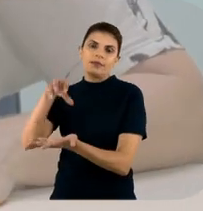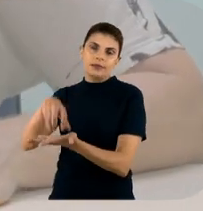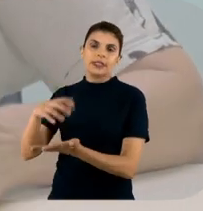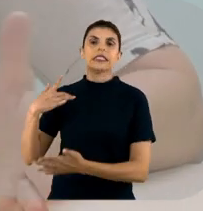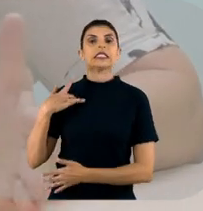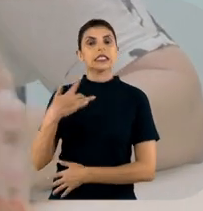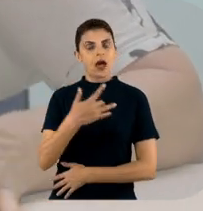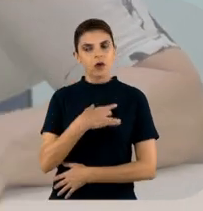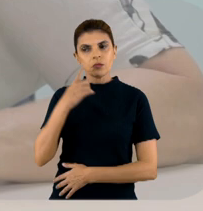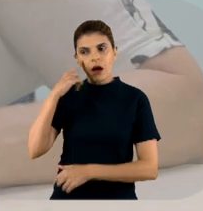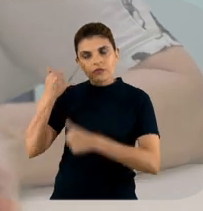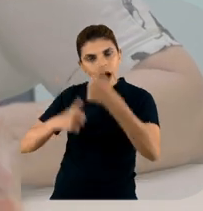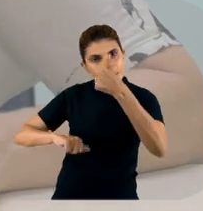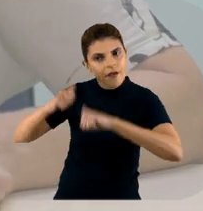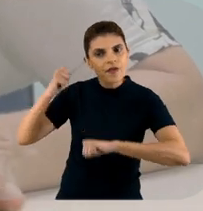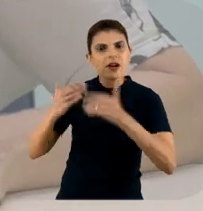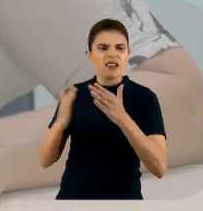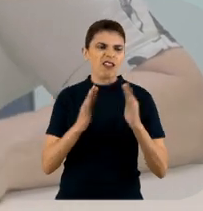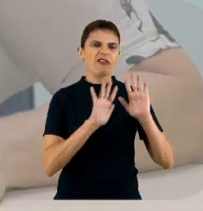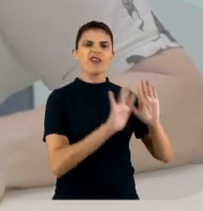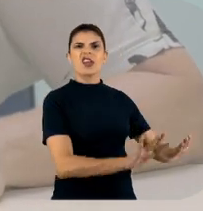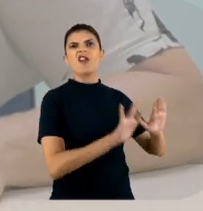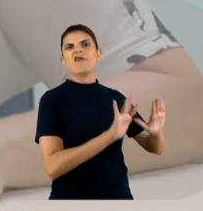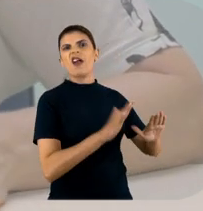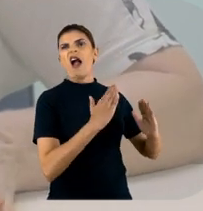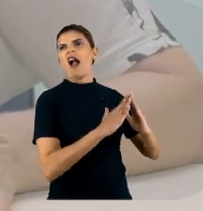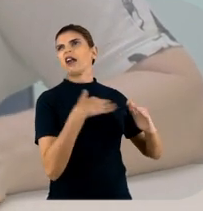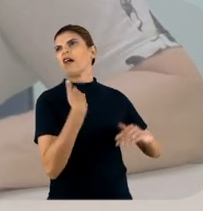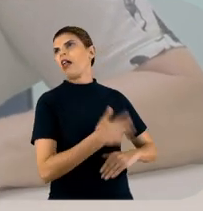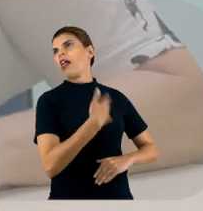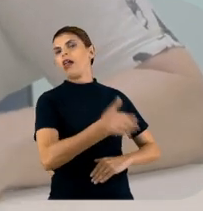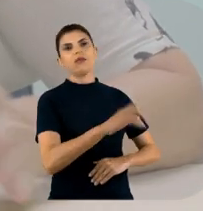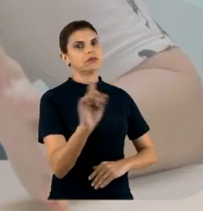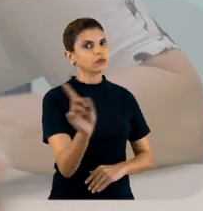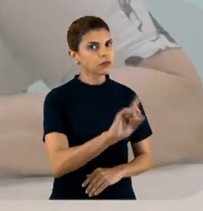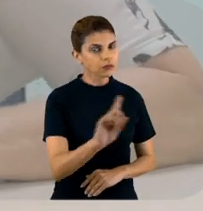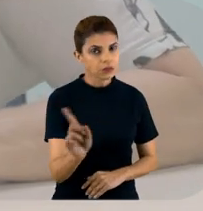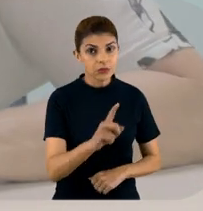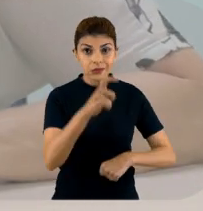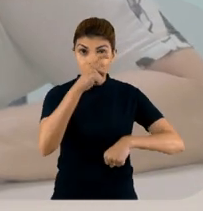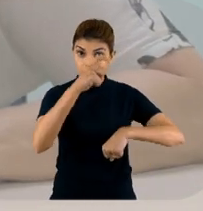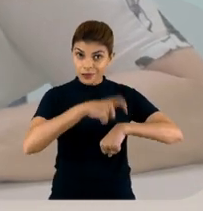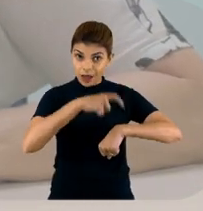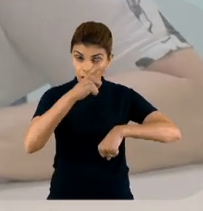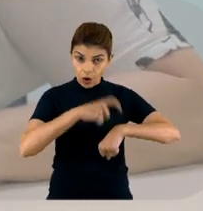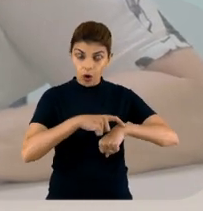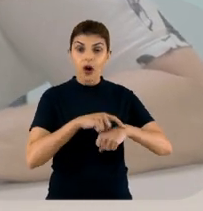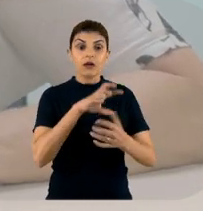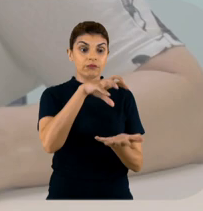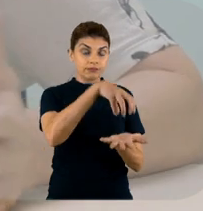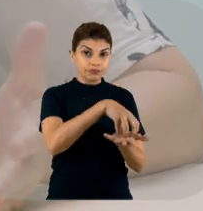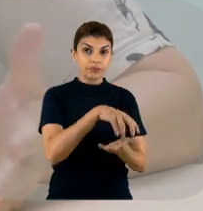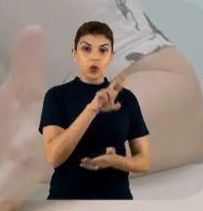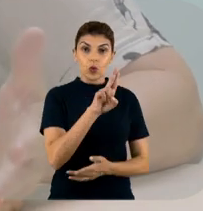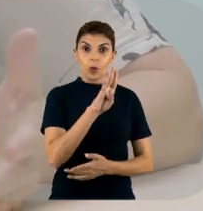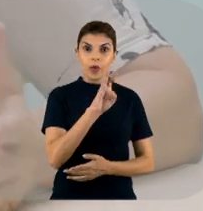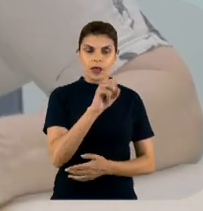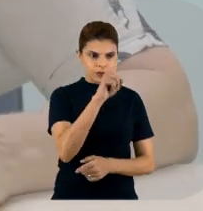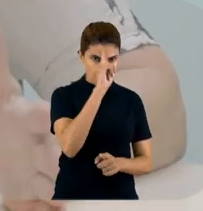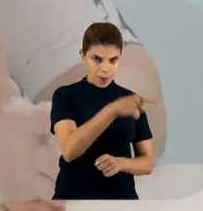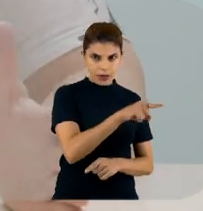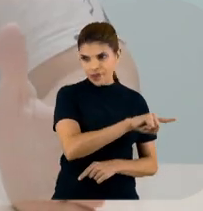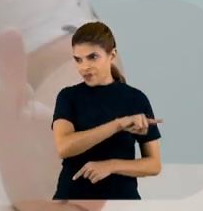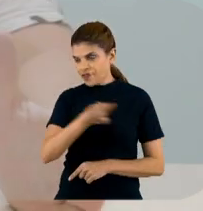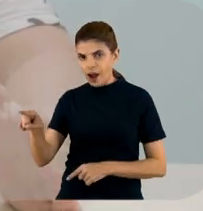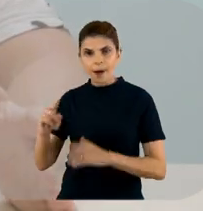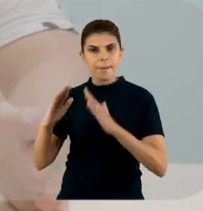quadro não dá para também você deixar a pessoa em casa e a ideia é quando você na unidade básica de saúde mandou alguém para casa